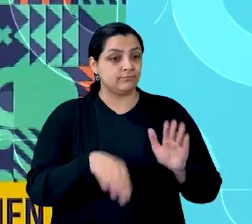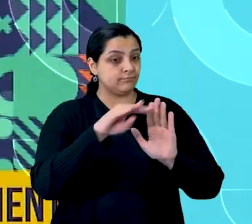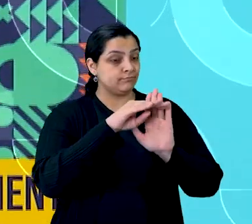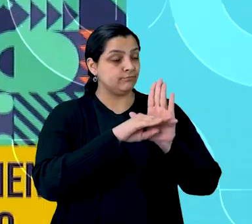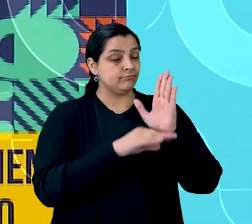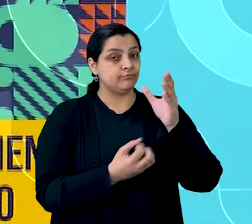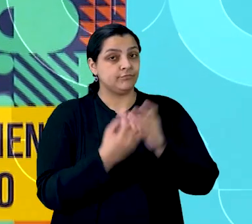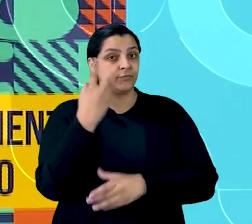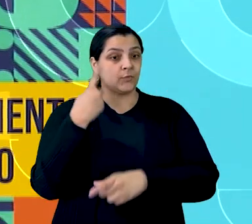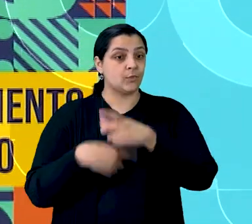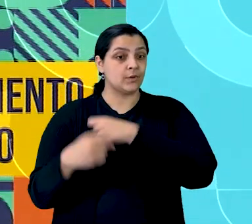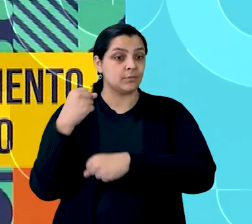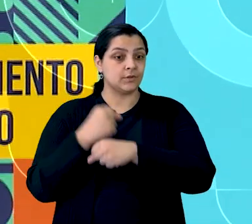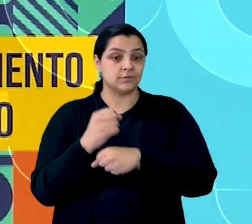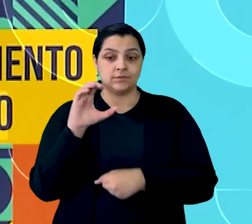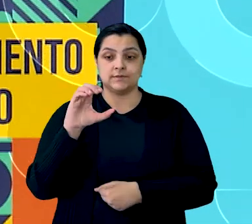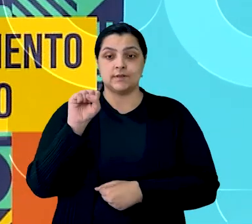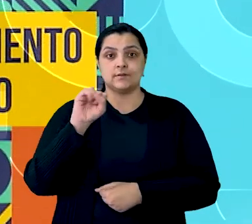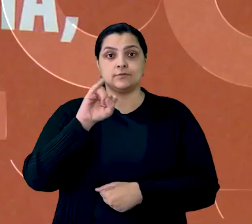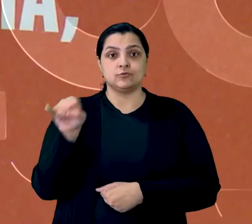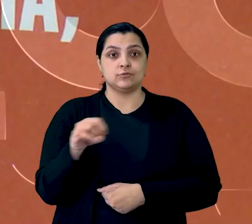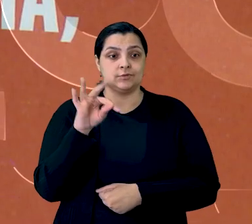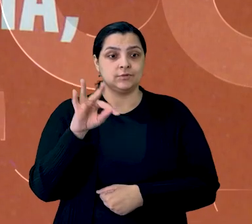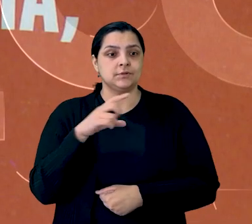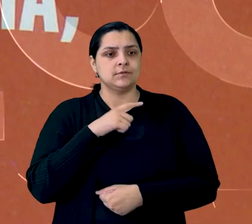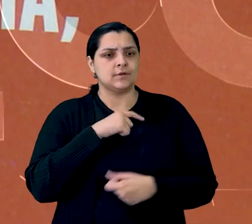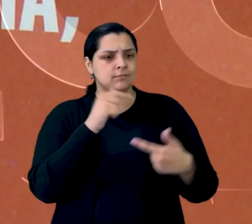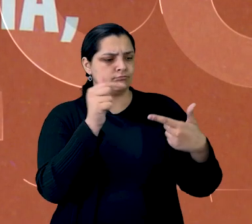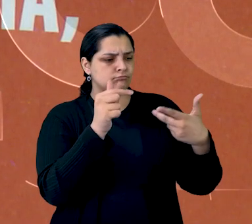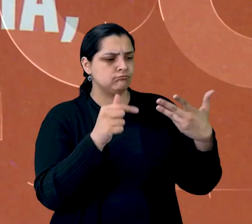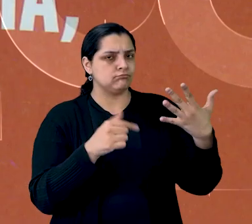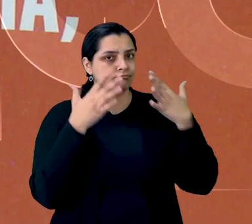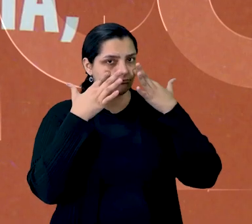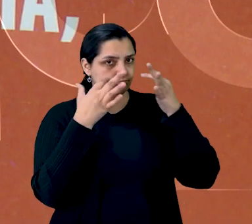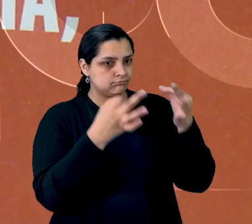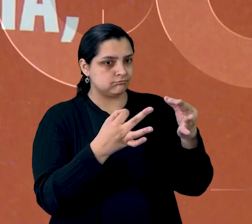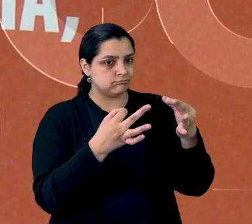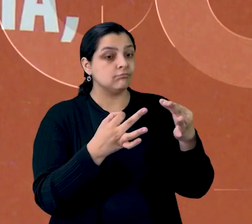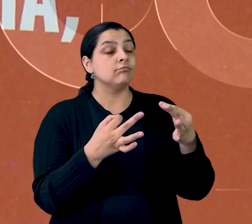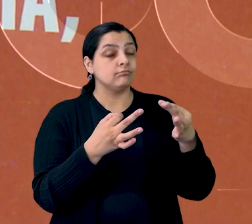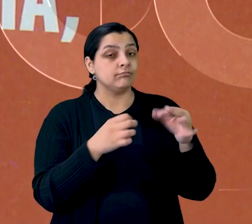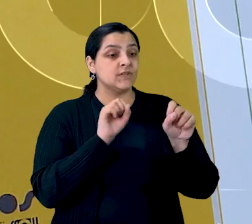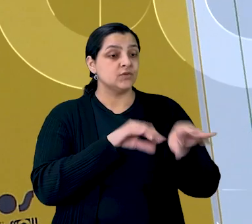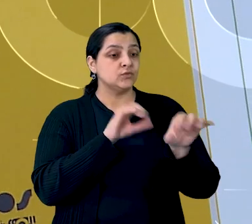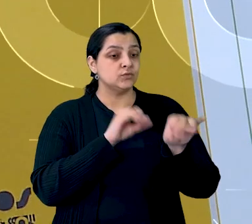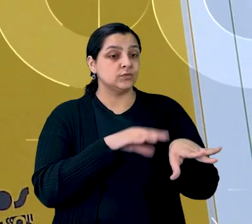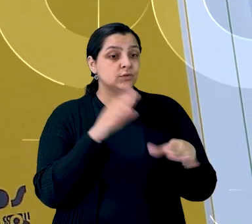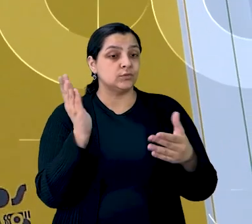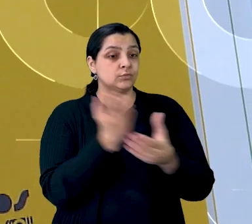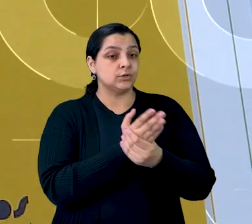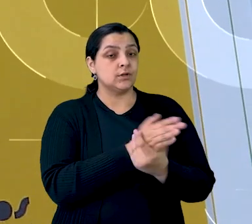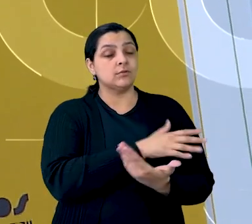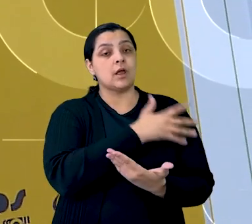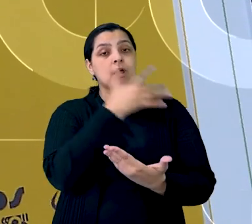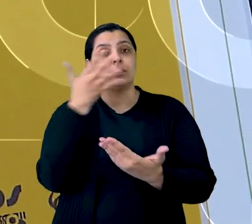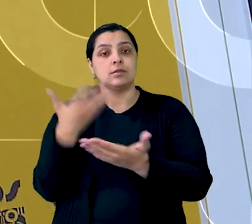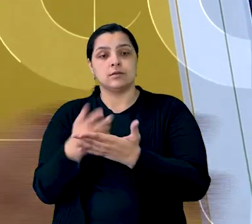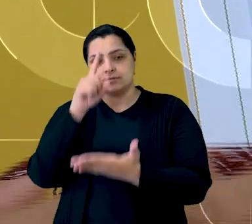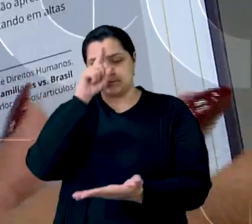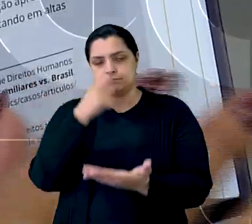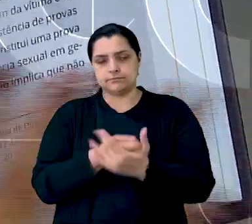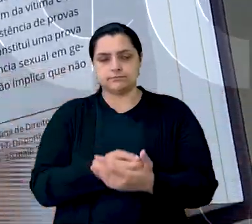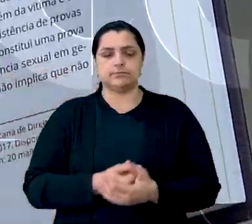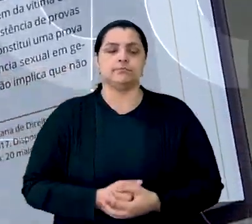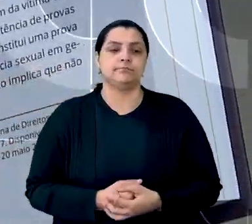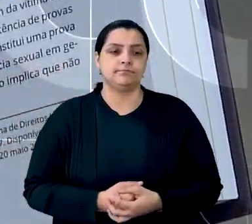Os instrumentos criados no ano passado pelo CSJT trazem pontos de atenção desde a instrução dos processos até a